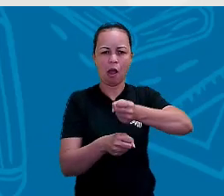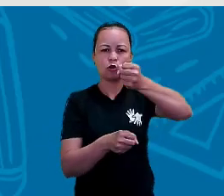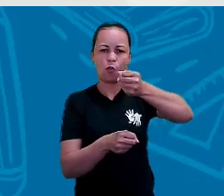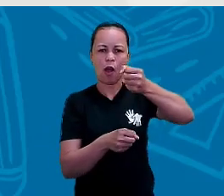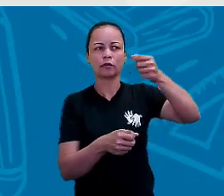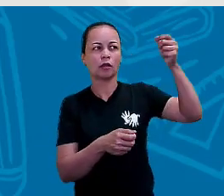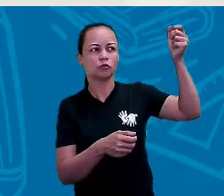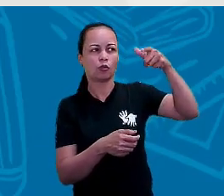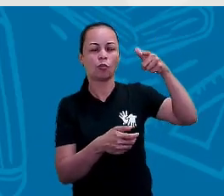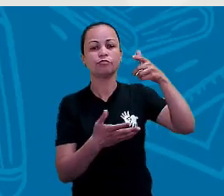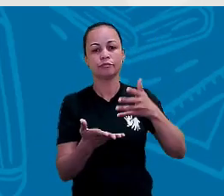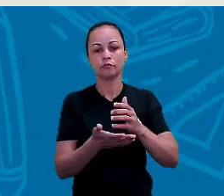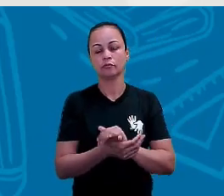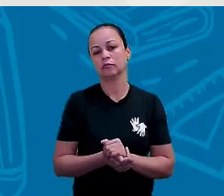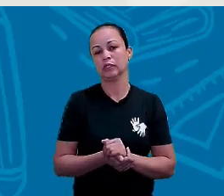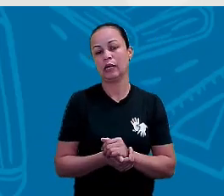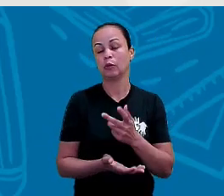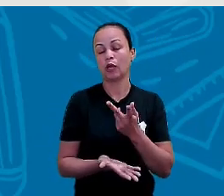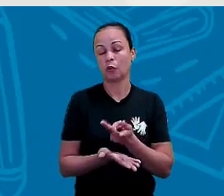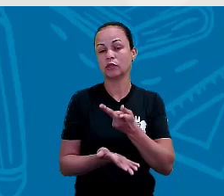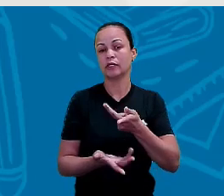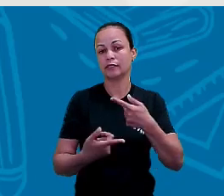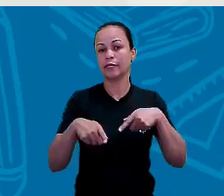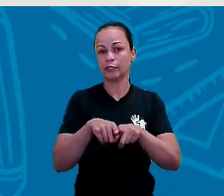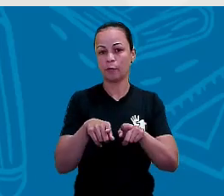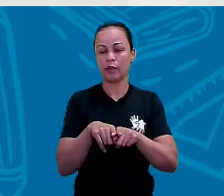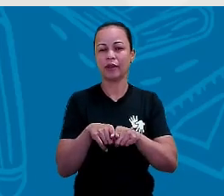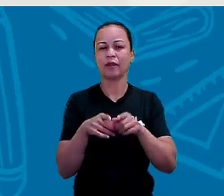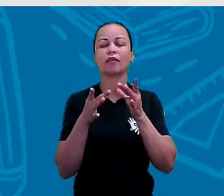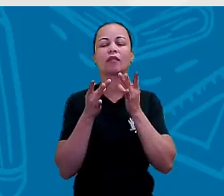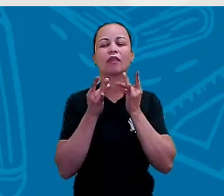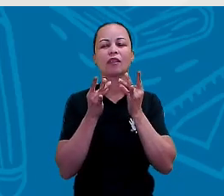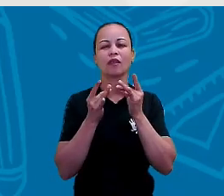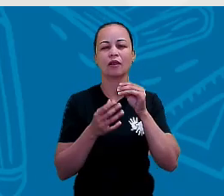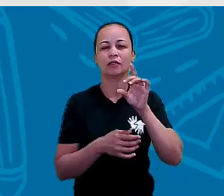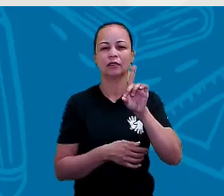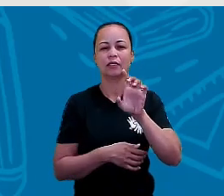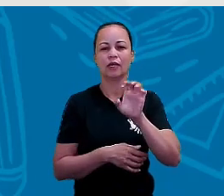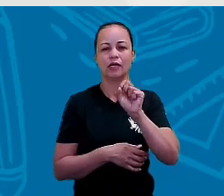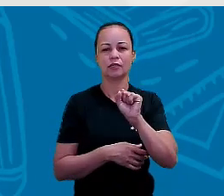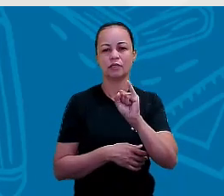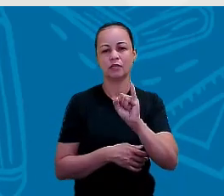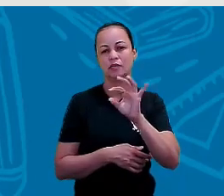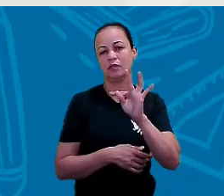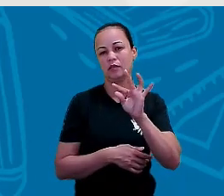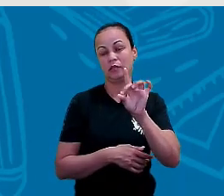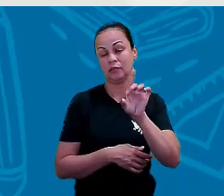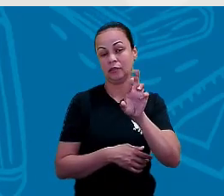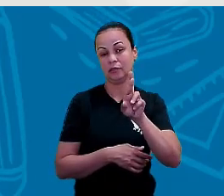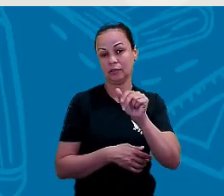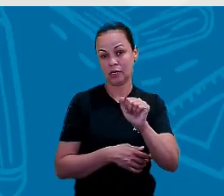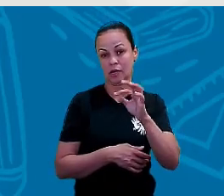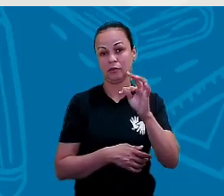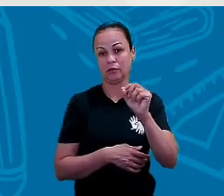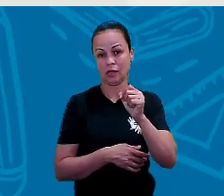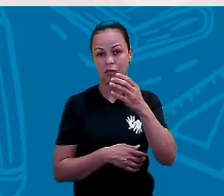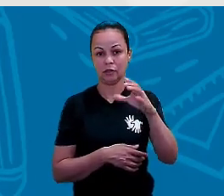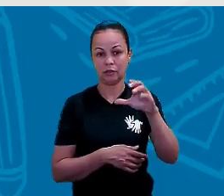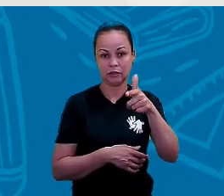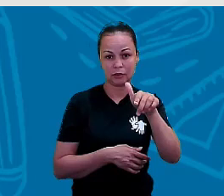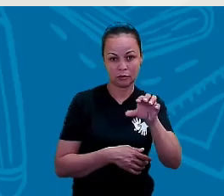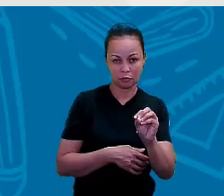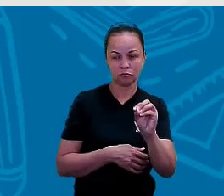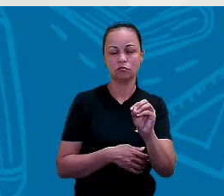questão também que pode ocorrer é a desidratação, Quando o nosso corpo ele fica exposto por muito tempo